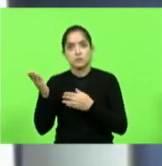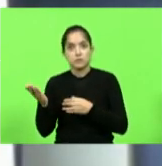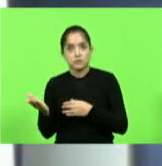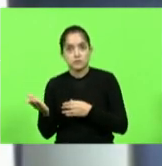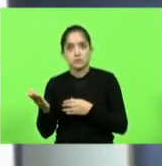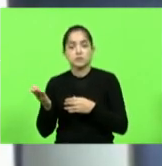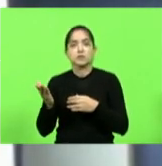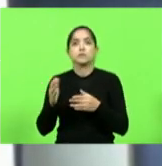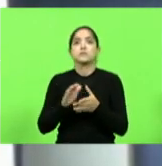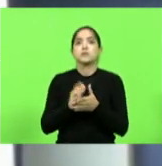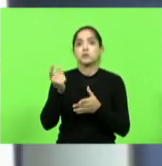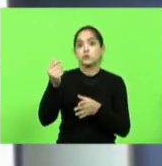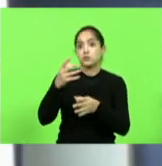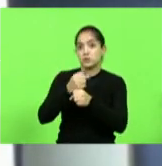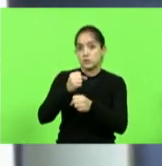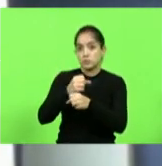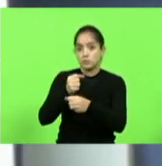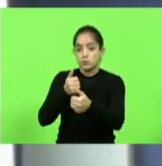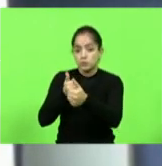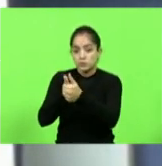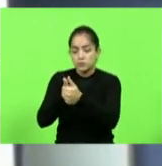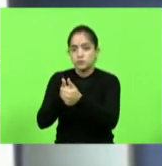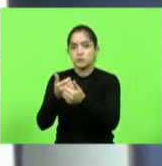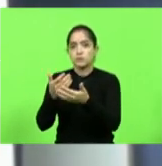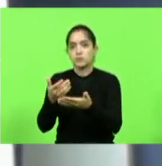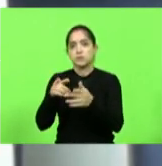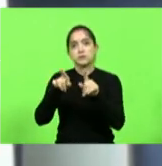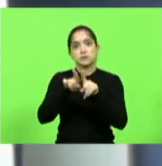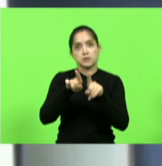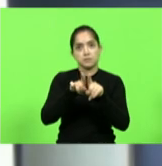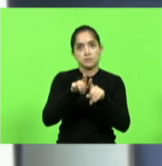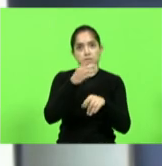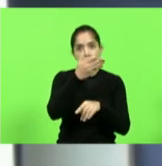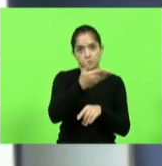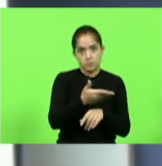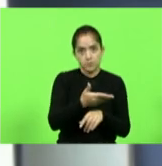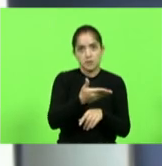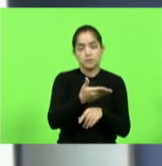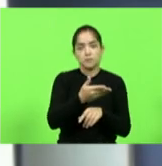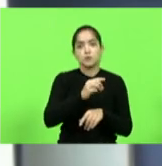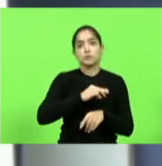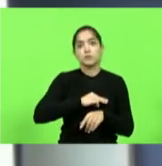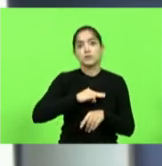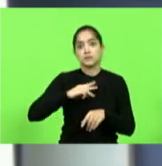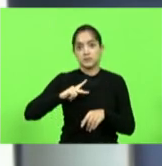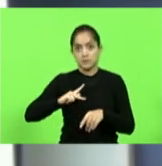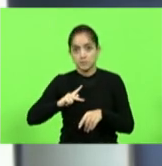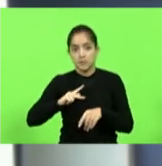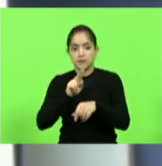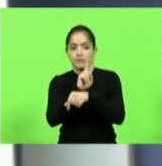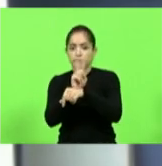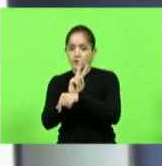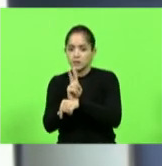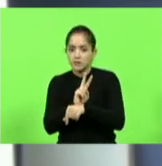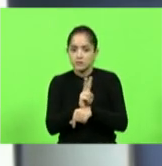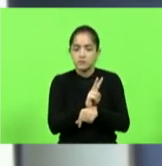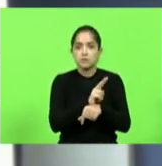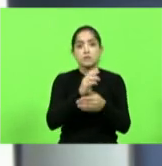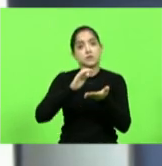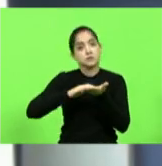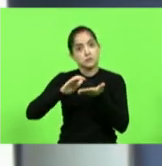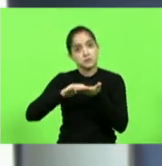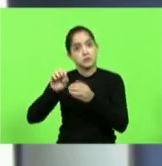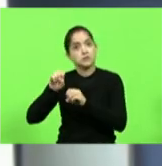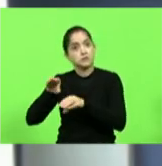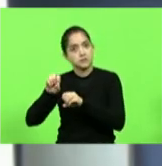Tribunal de Contas, e também ao doutor João Bôtega, do Ministério Público, que fiscaliza, e à própria Secretaria de Educação, que